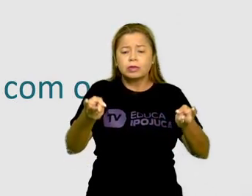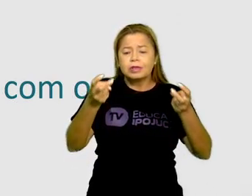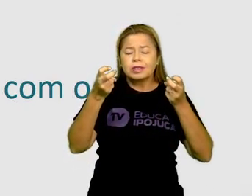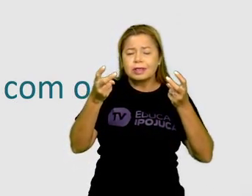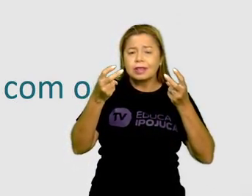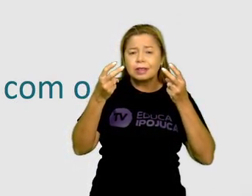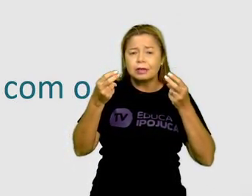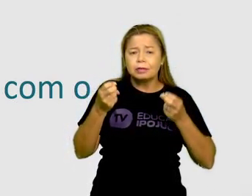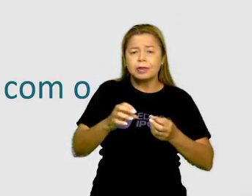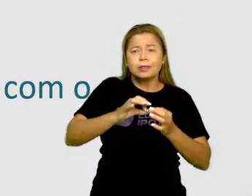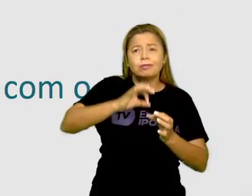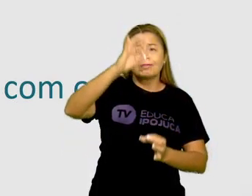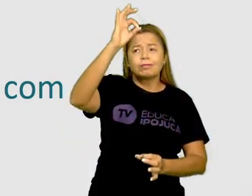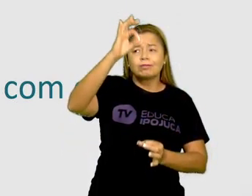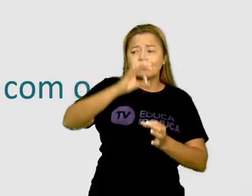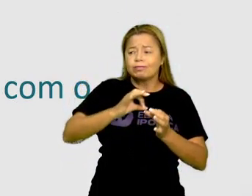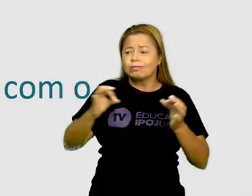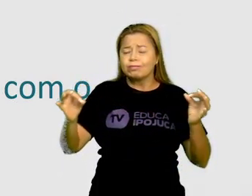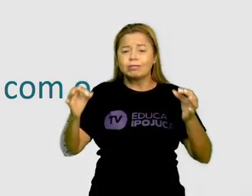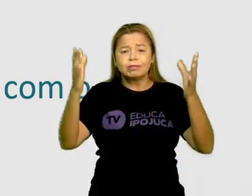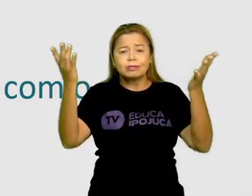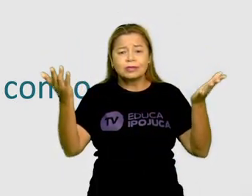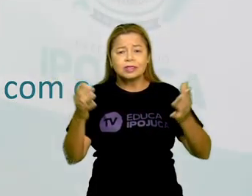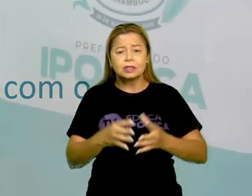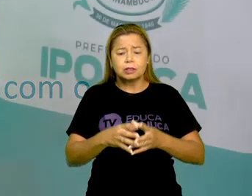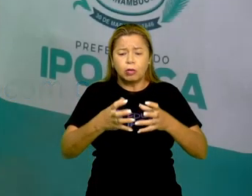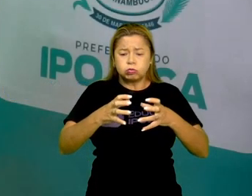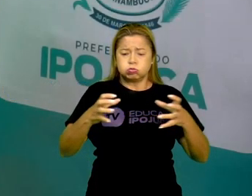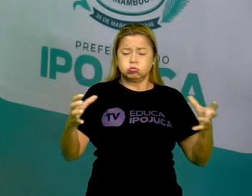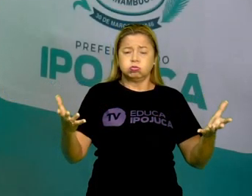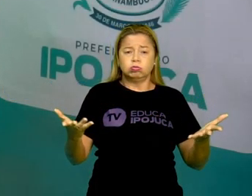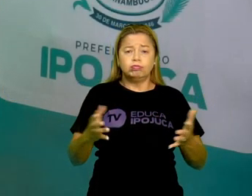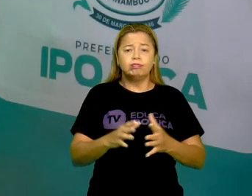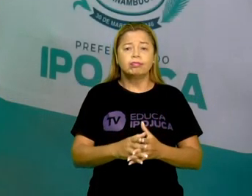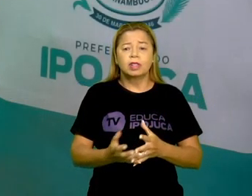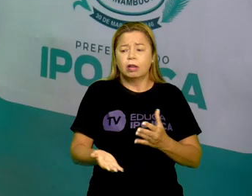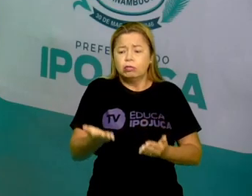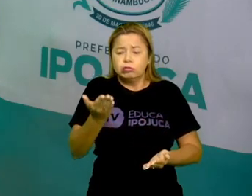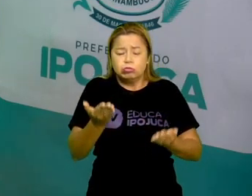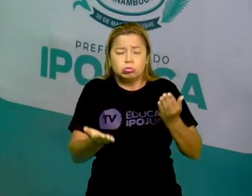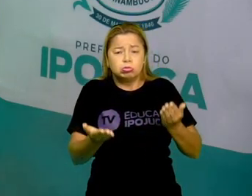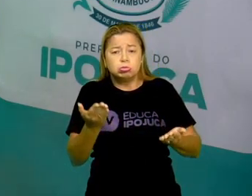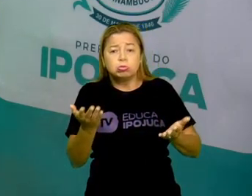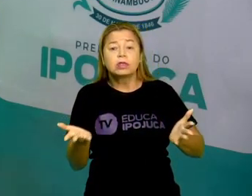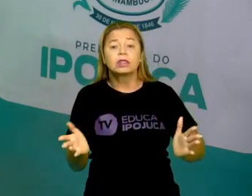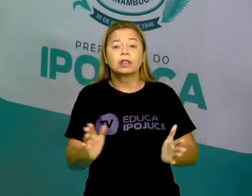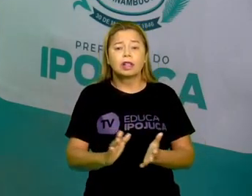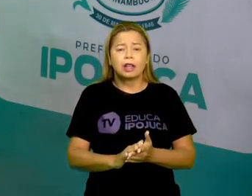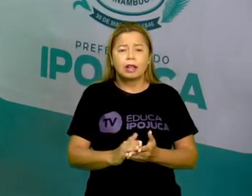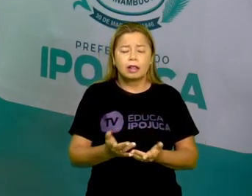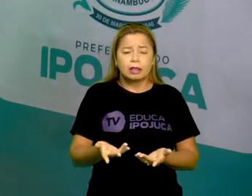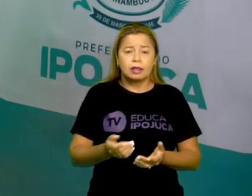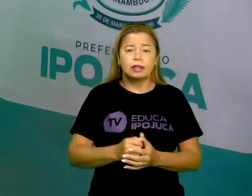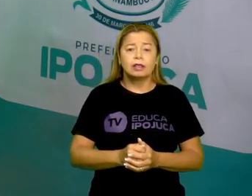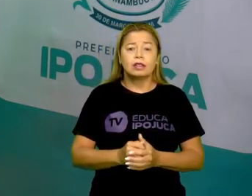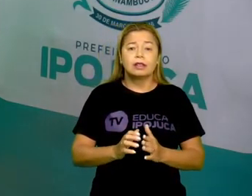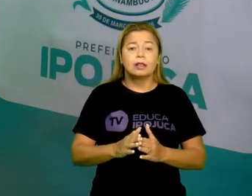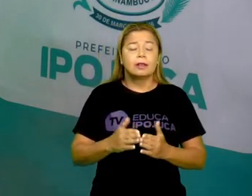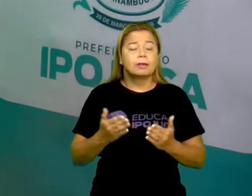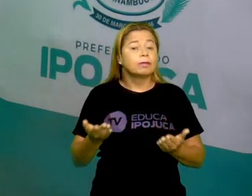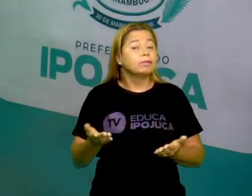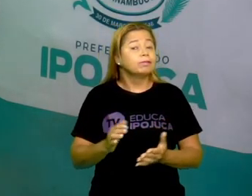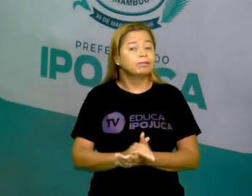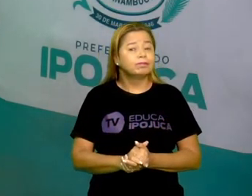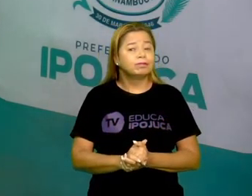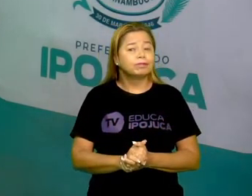medidas para usar com o mesmo tipo de grandeza. Pois é. E aí, vejam